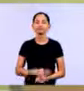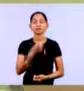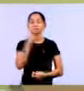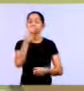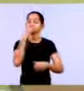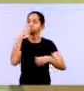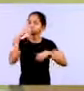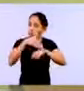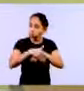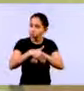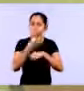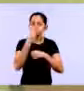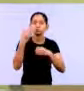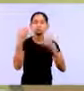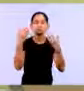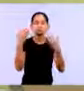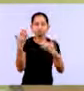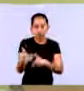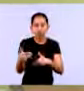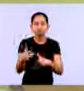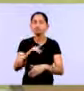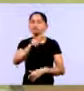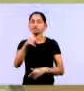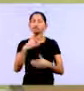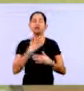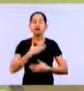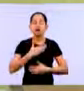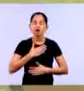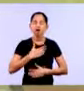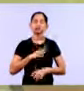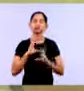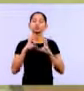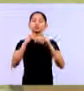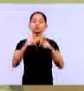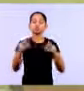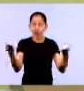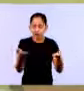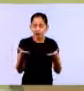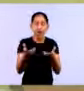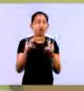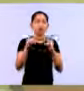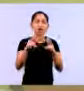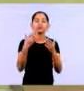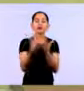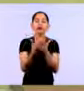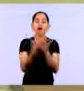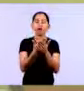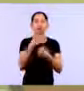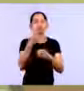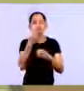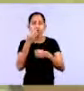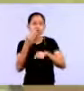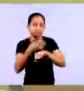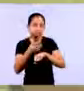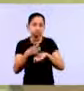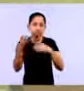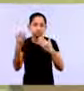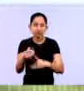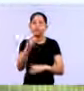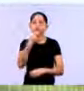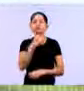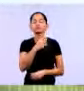noite, boa prova, tá? Calma, fiquem tranquilos, que é tudo que nós vimos em sala de aula. Então, boa noite, tenha uma boa prova e depois, bom final de